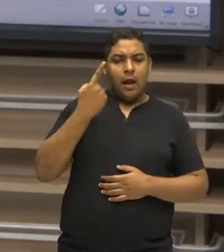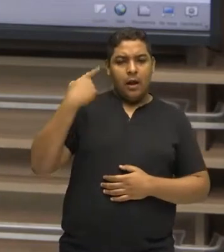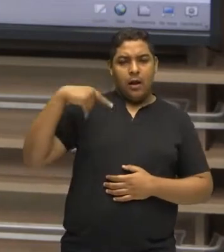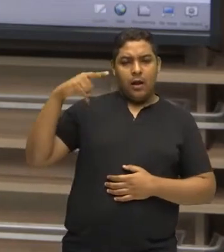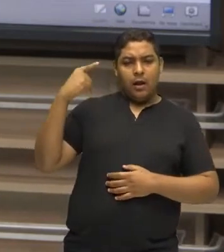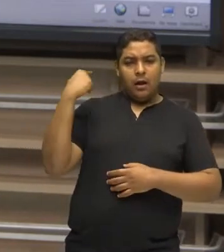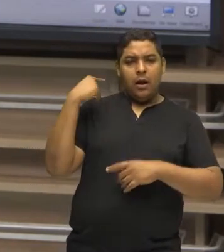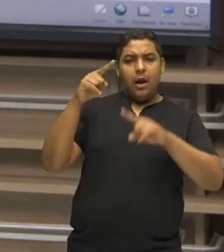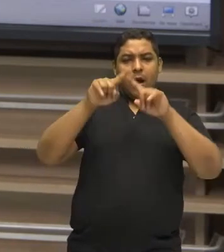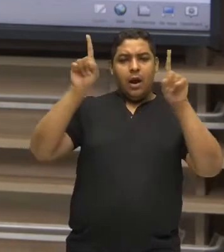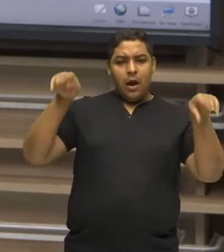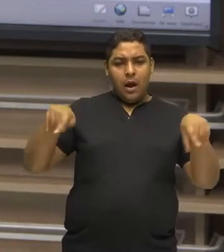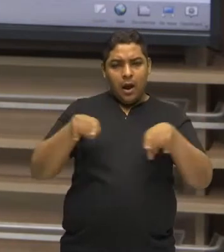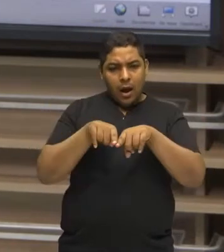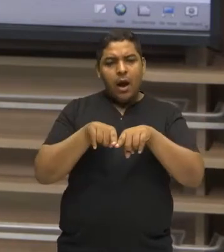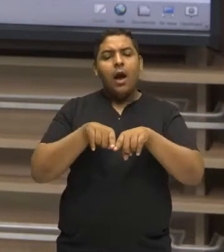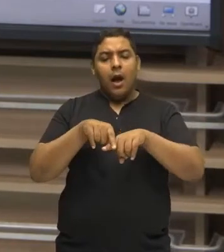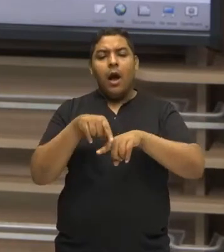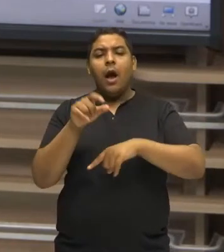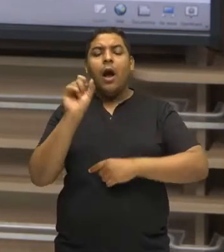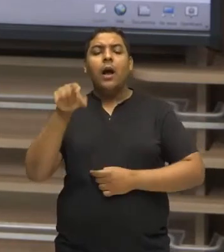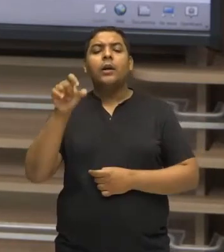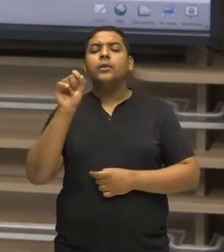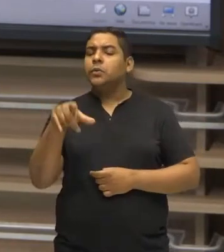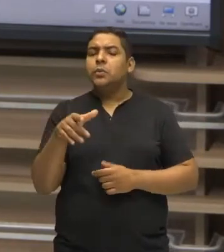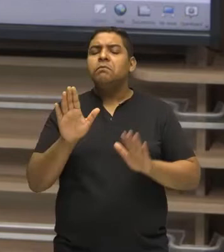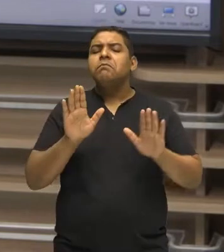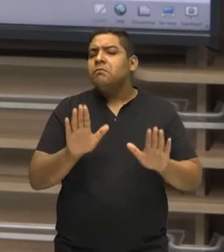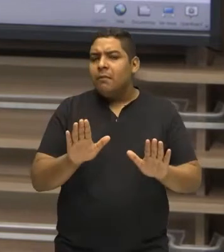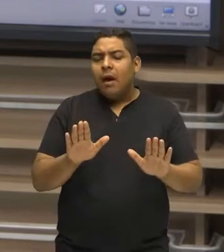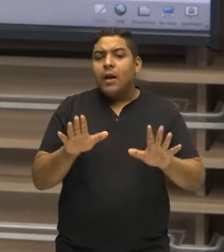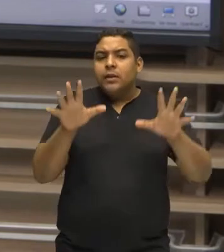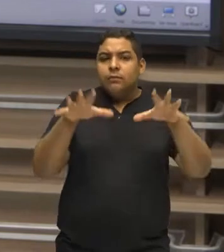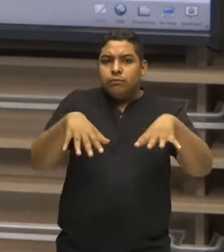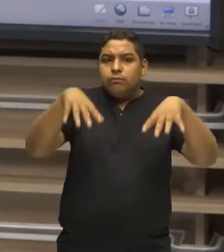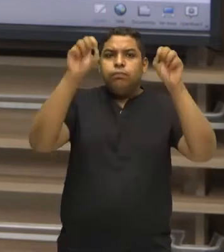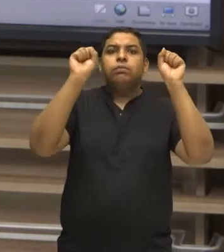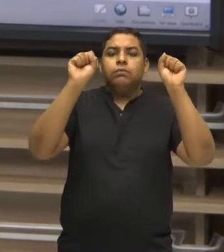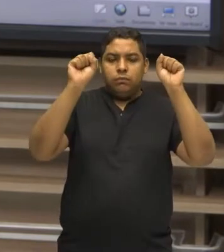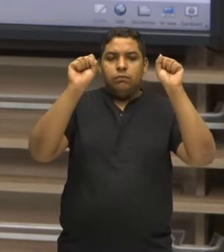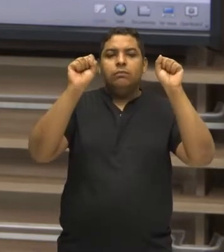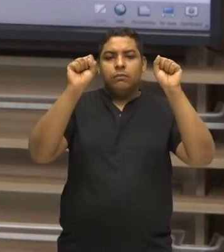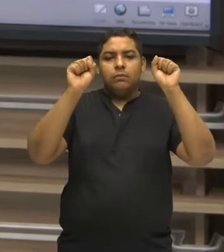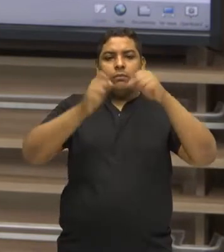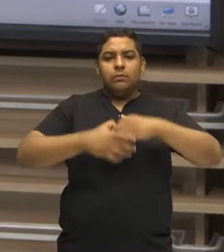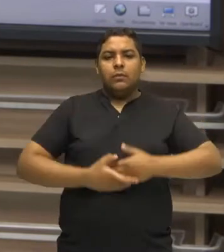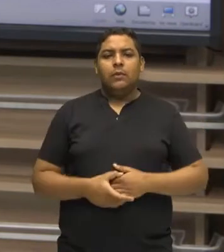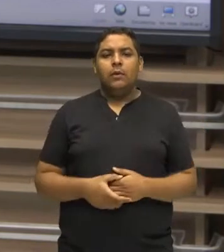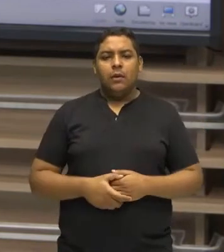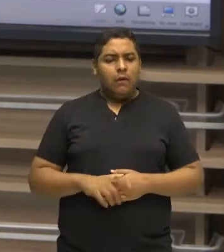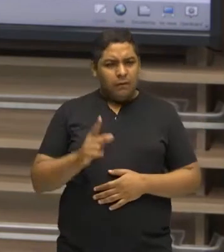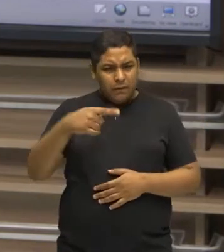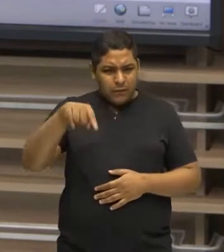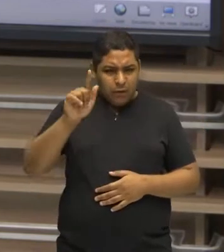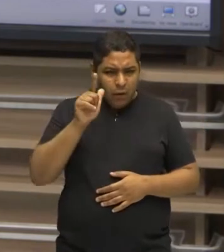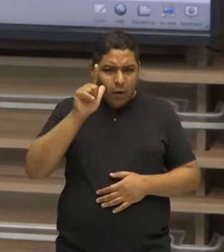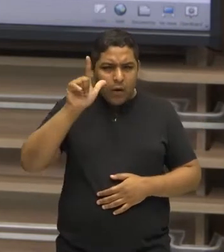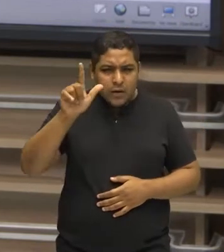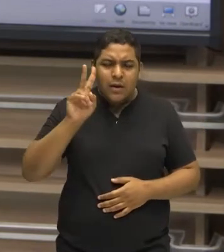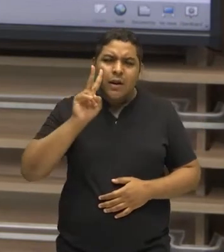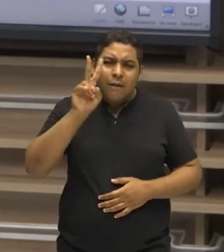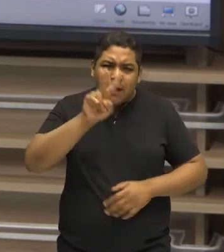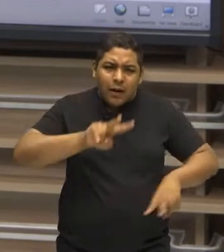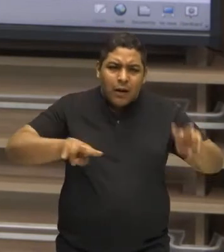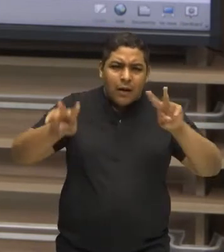cor azul. Mas se de repente alguém apagar as luzes do estúdio, será que vocês vão conseguir ver alguma